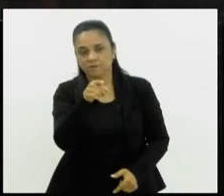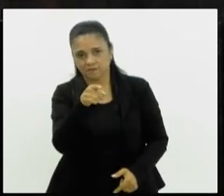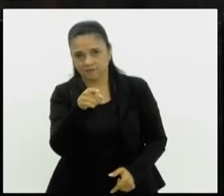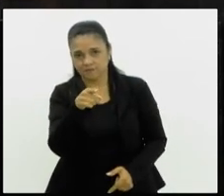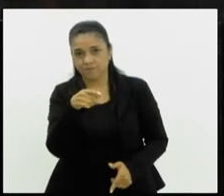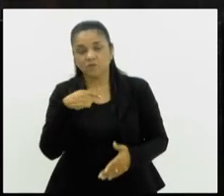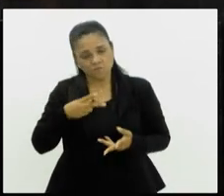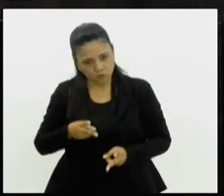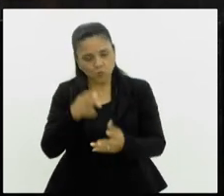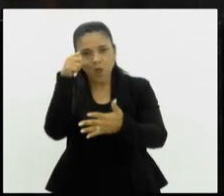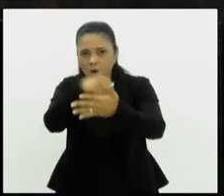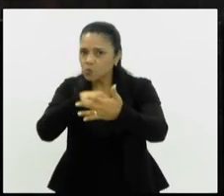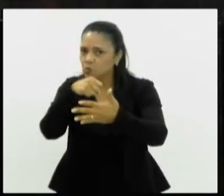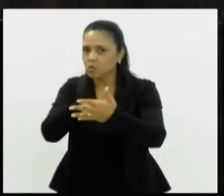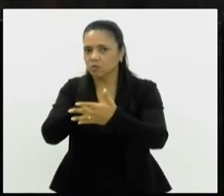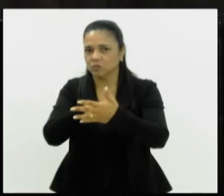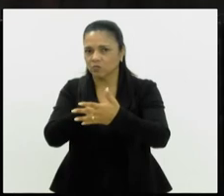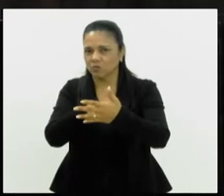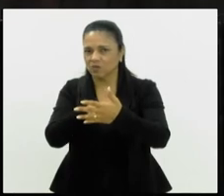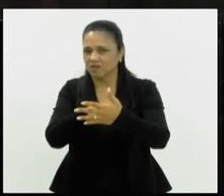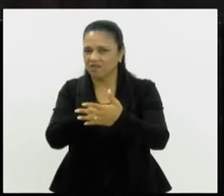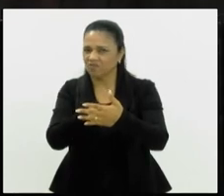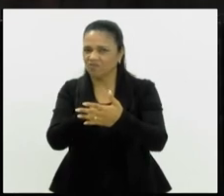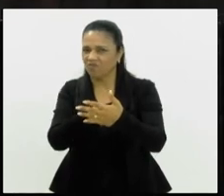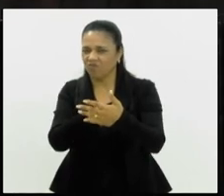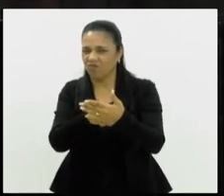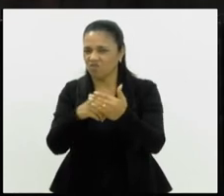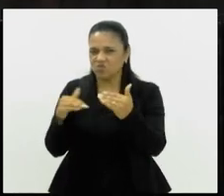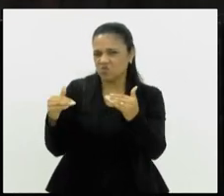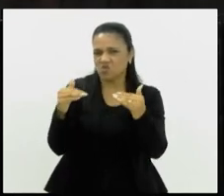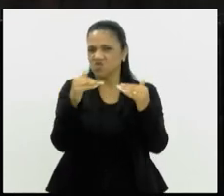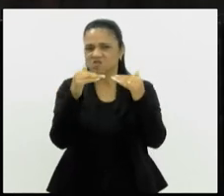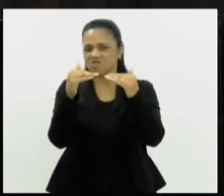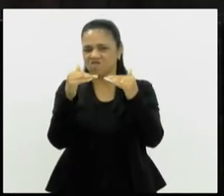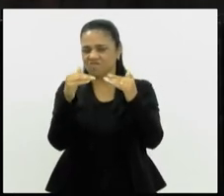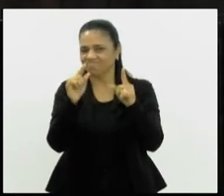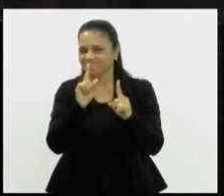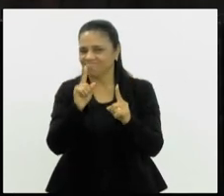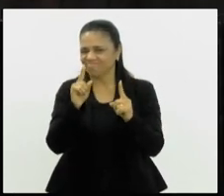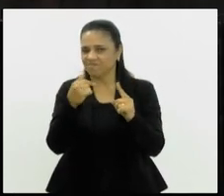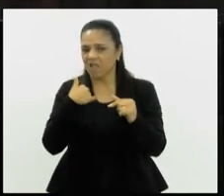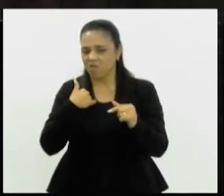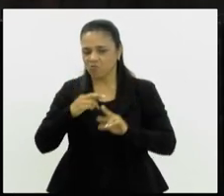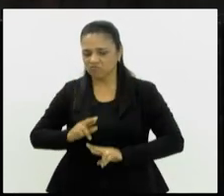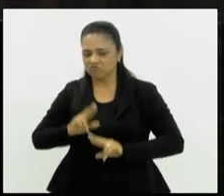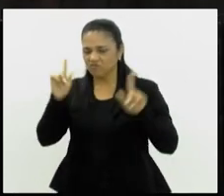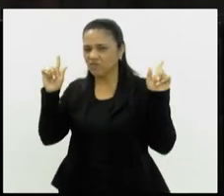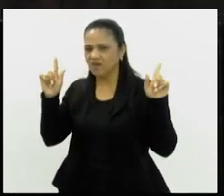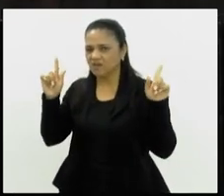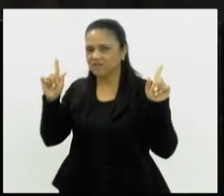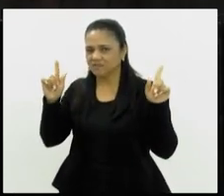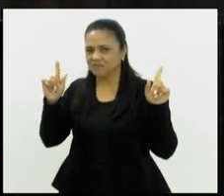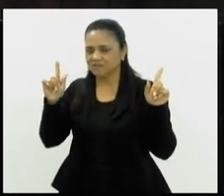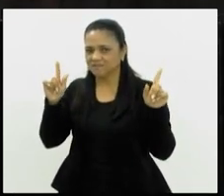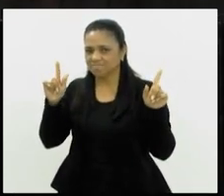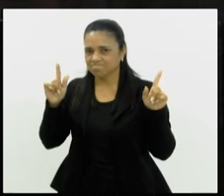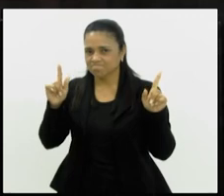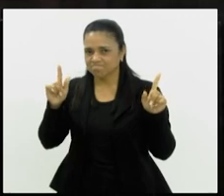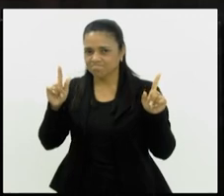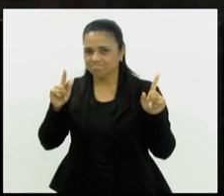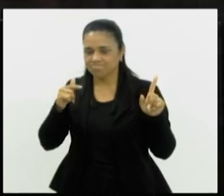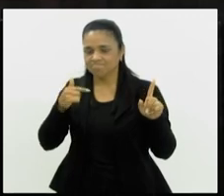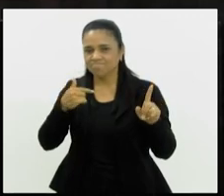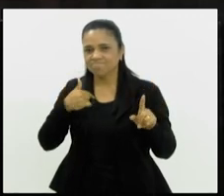lutando. Não é no mesmo nível que você, eu não vou entrar nesse nível. Não. Nesse nível, não. Nós vamos entrar no